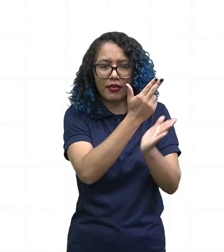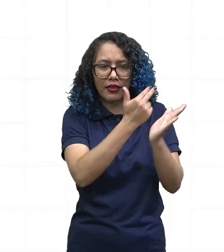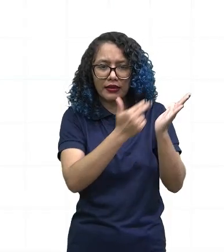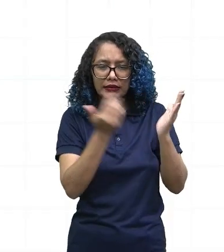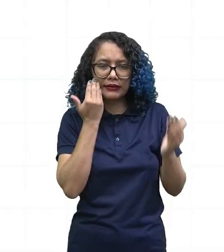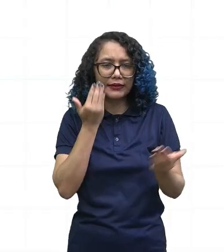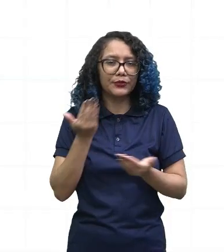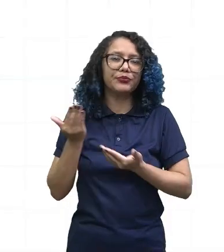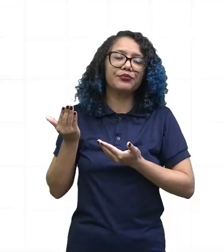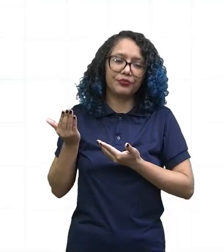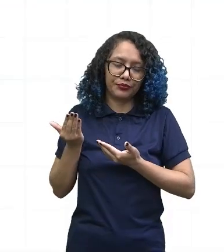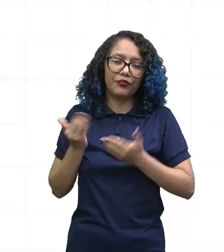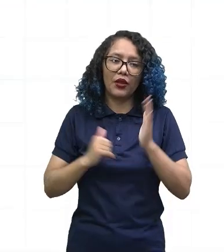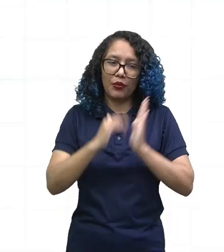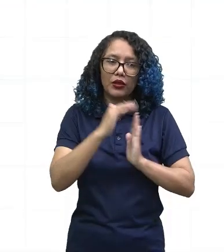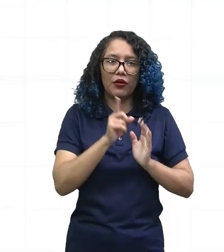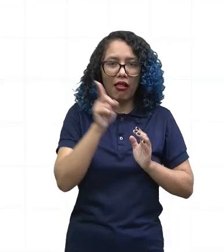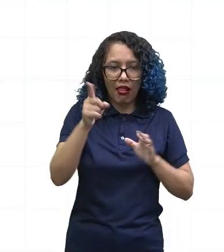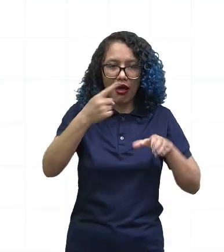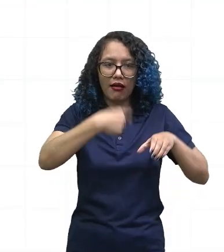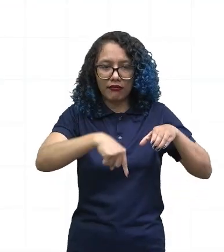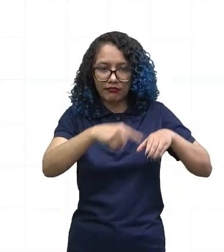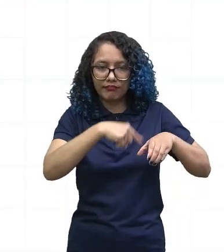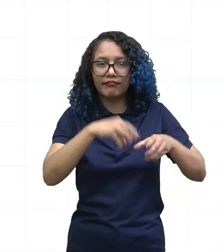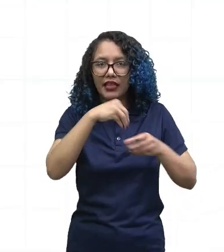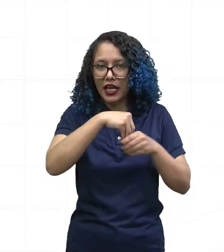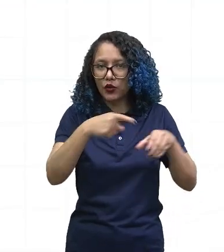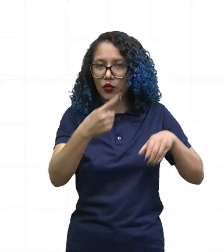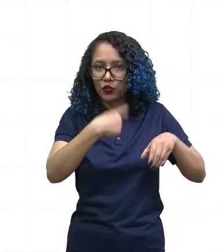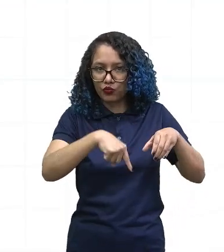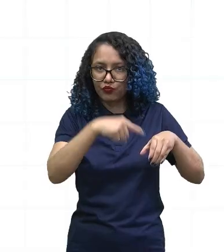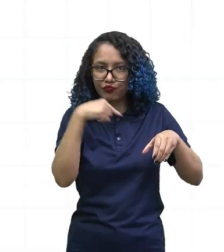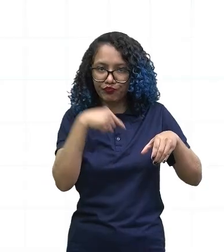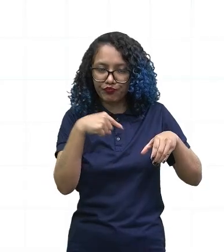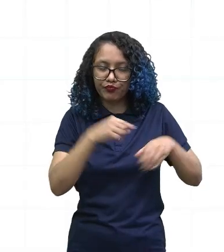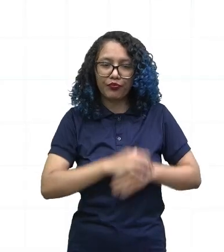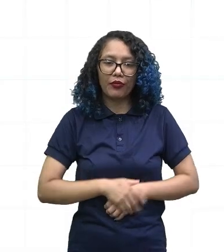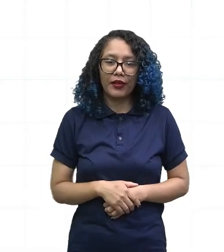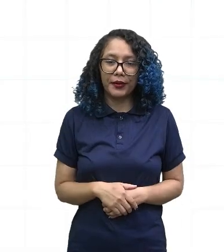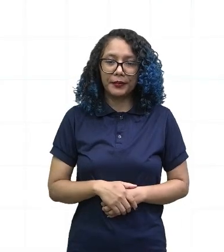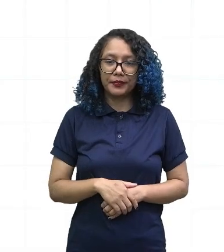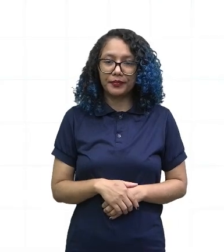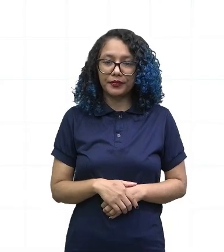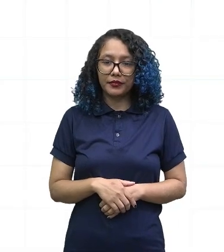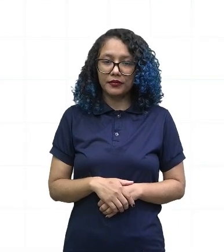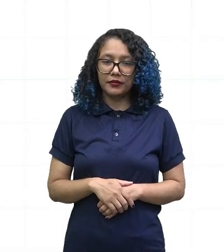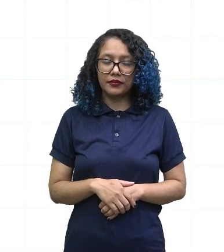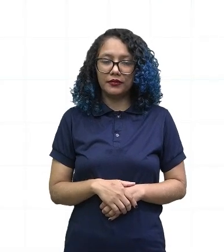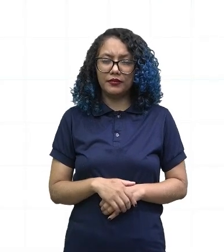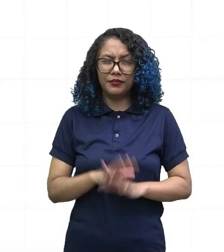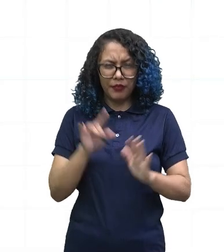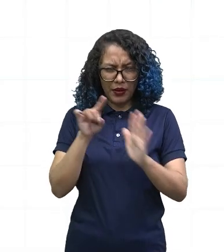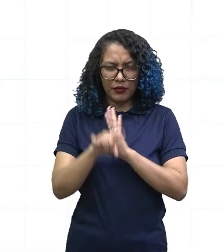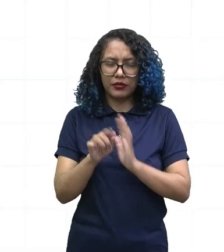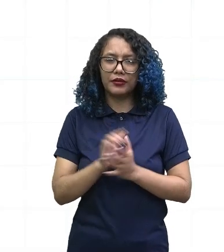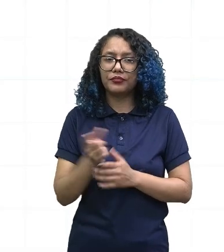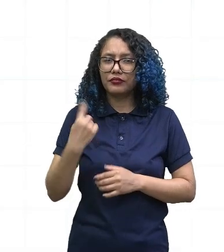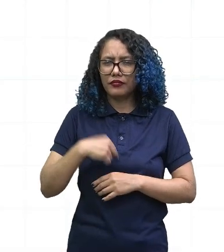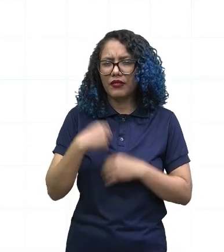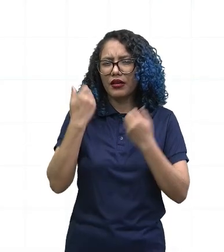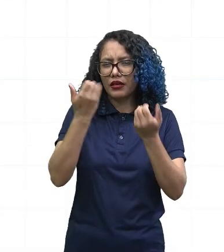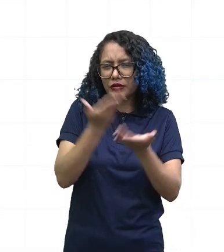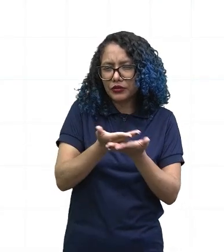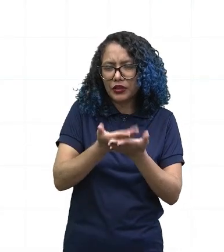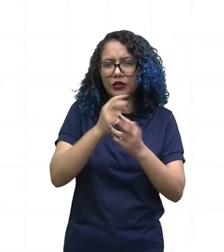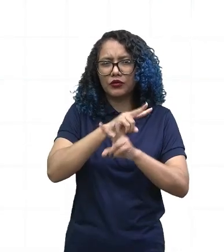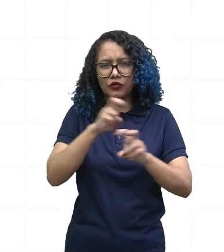dessas pinturas lá em Altamira, tá bom? Isso. E aí a perguntinha que a gente vai deixar para vocês, né, já que a gente está falando de radiação e